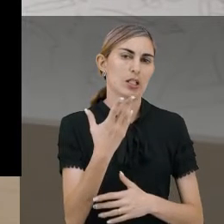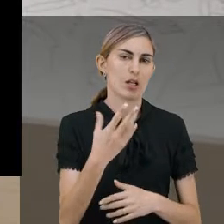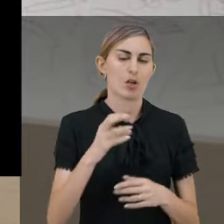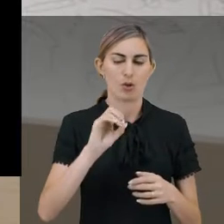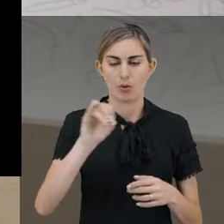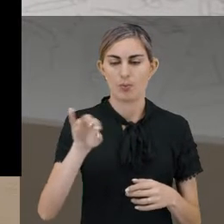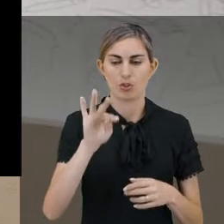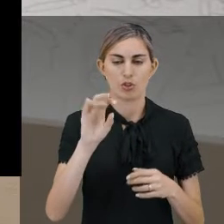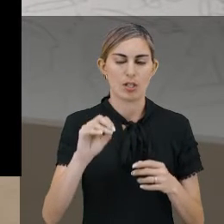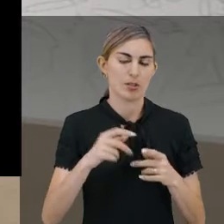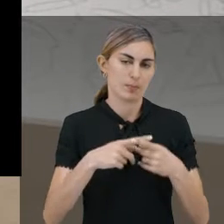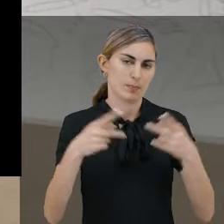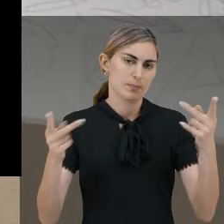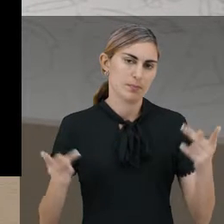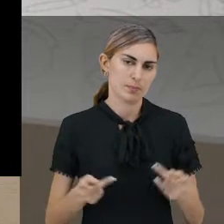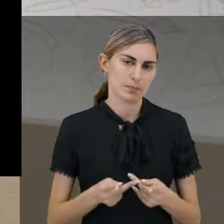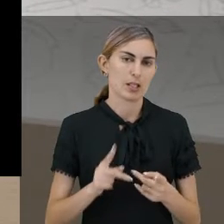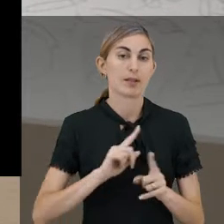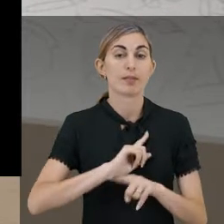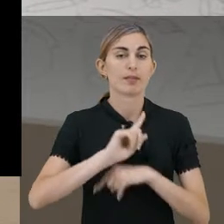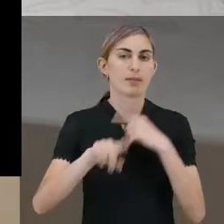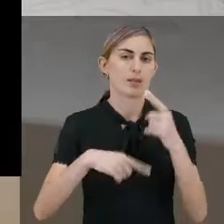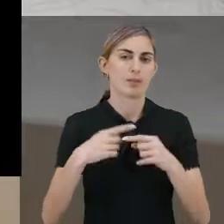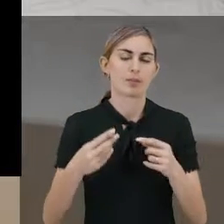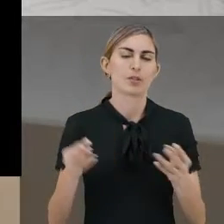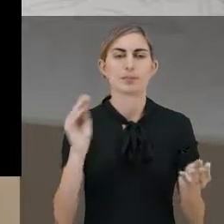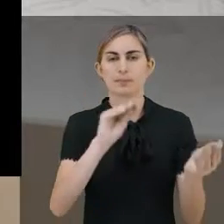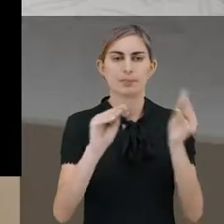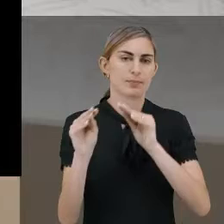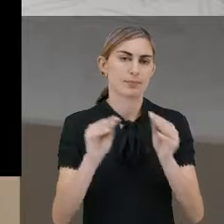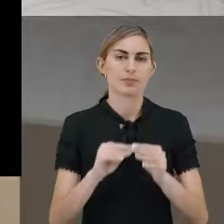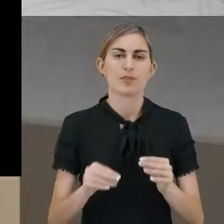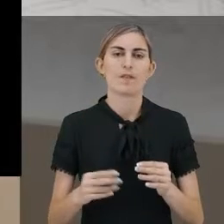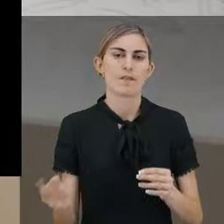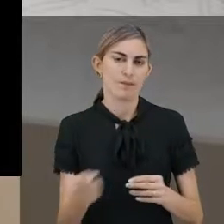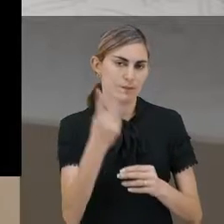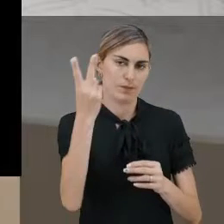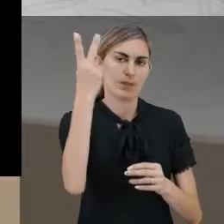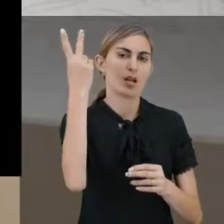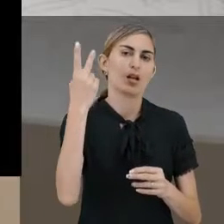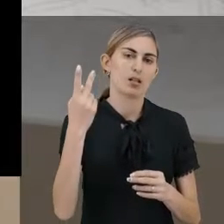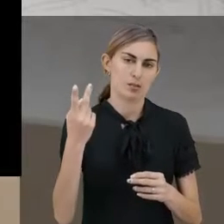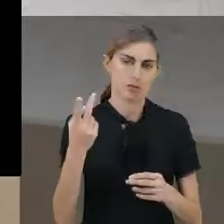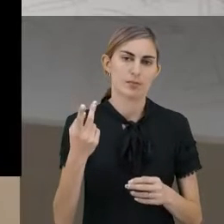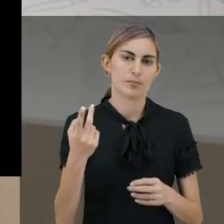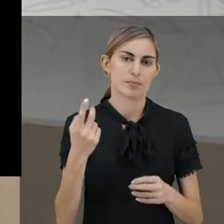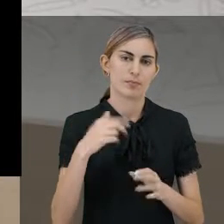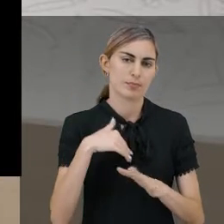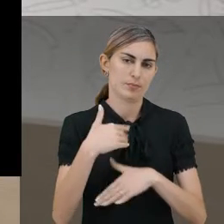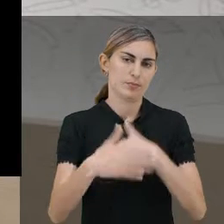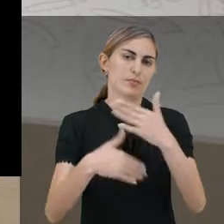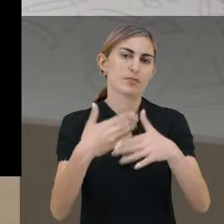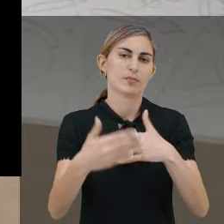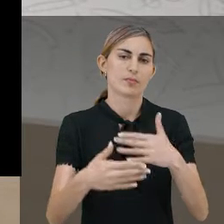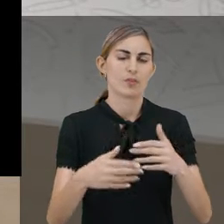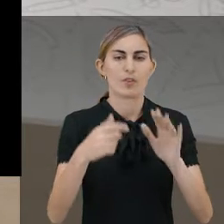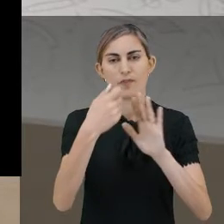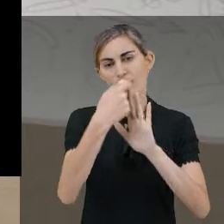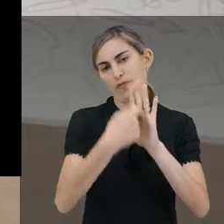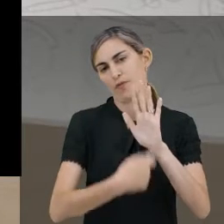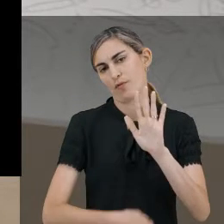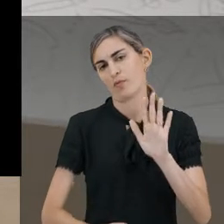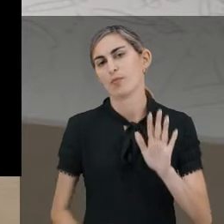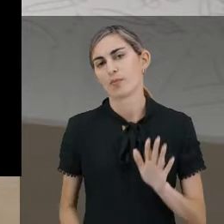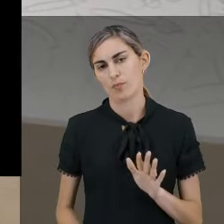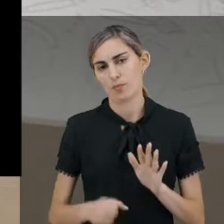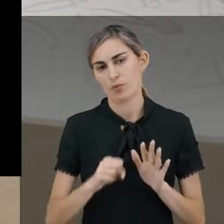nosso objeto prato e setar esse objeto prato com os valores que foram obtidos através do